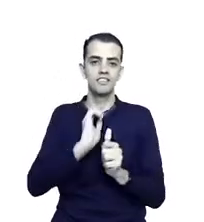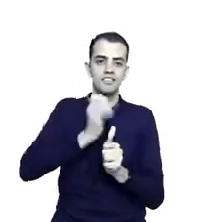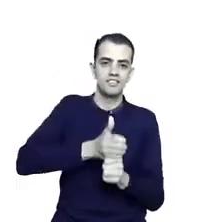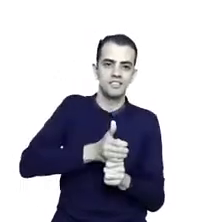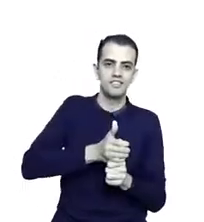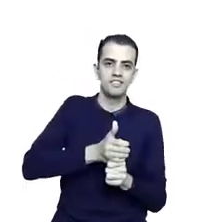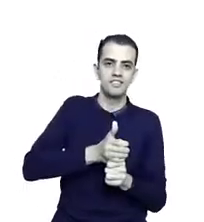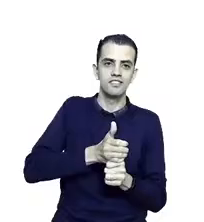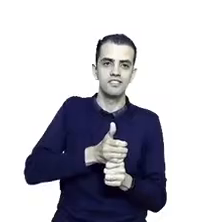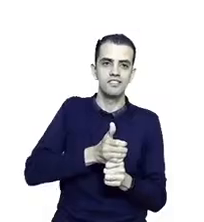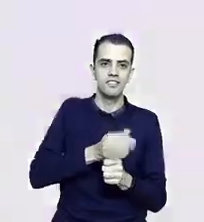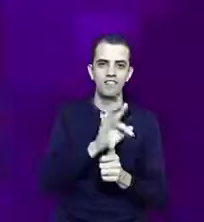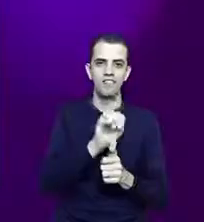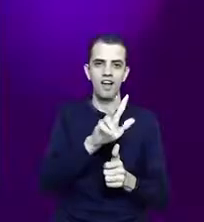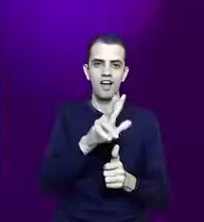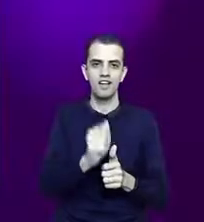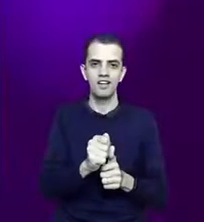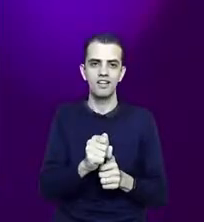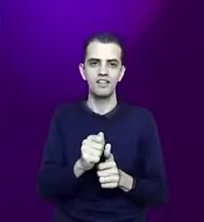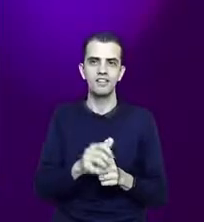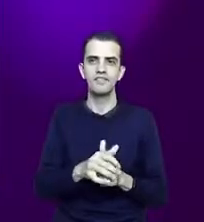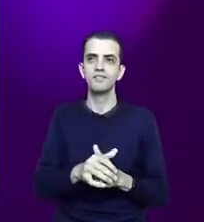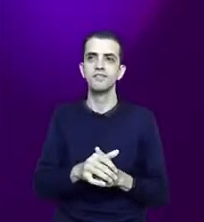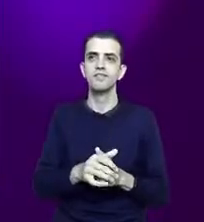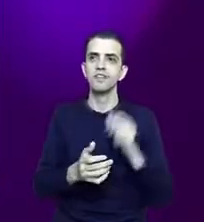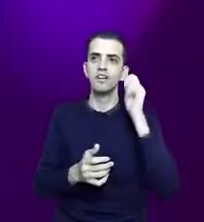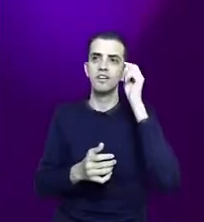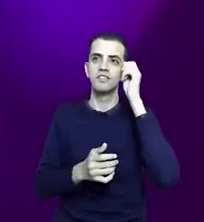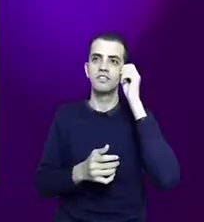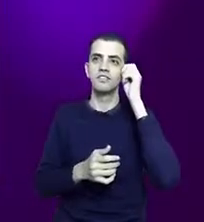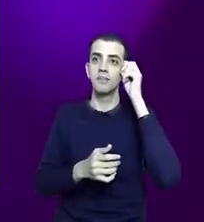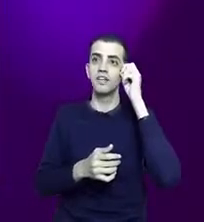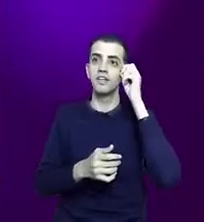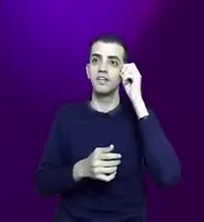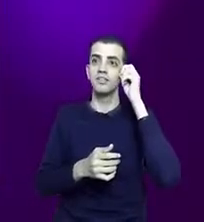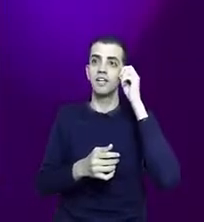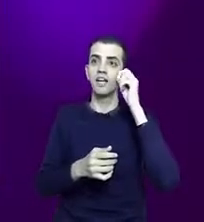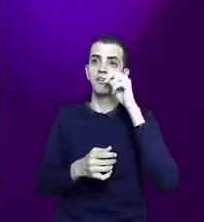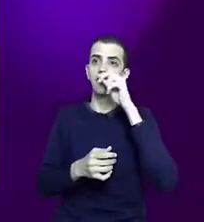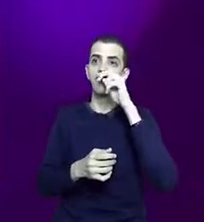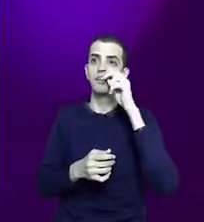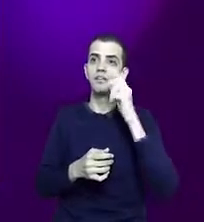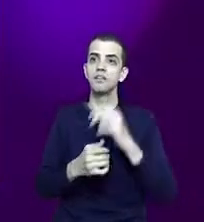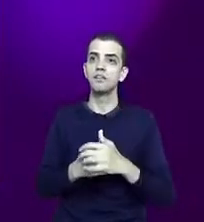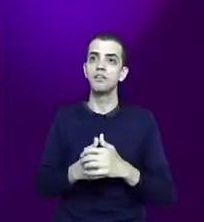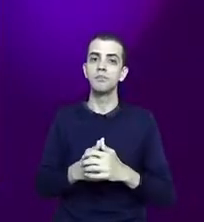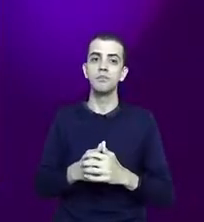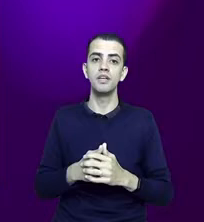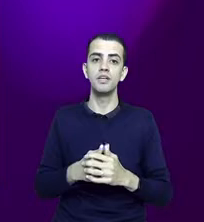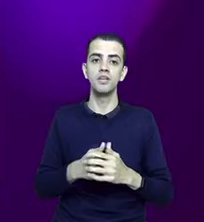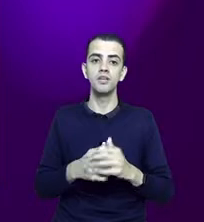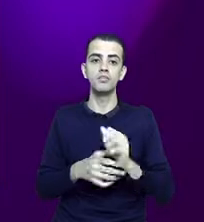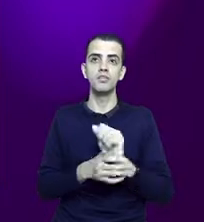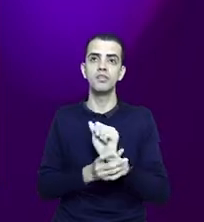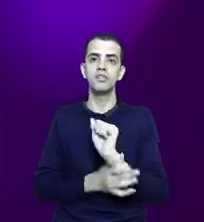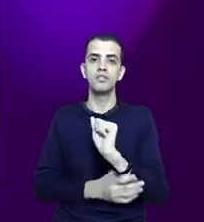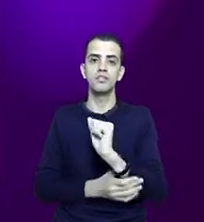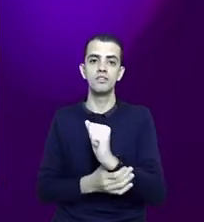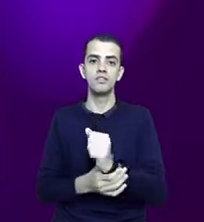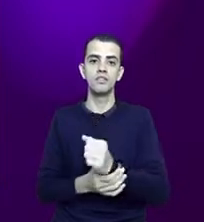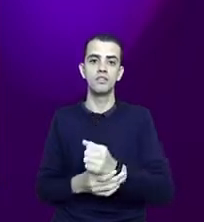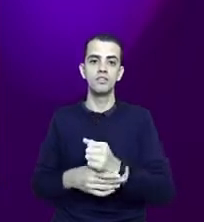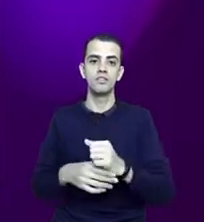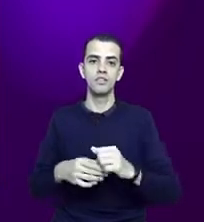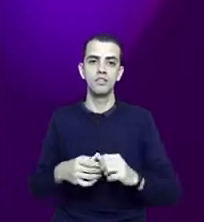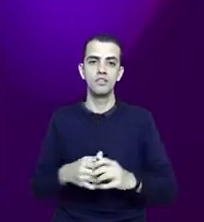de falha ali que ficou? Não, O que você achou do caso? Ficou, é lógico, o resultado muito bom. Eu